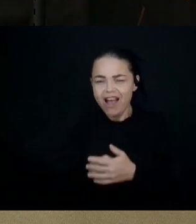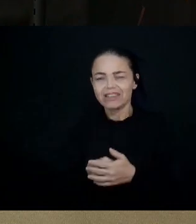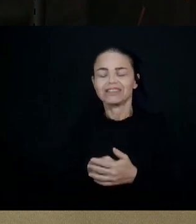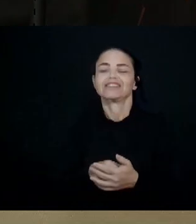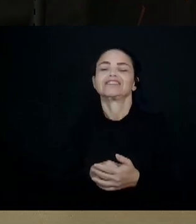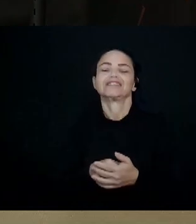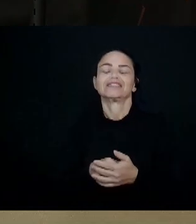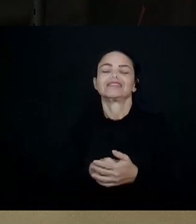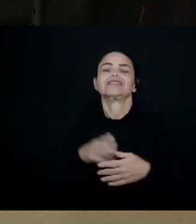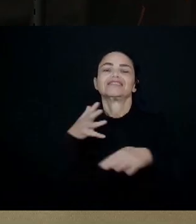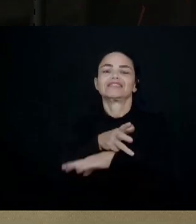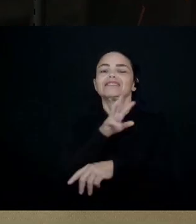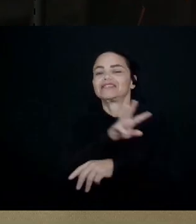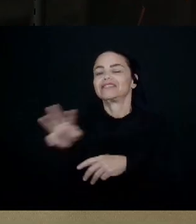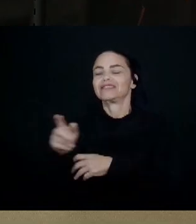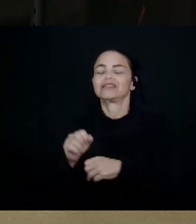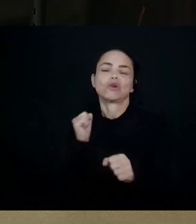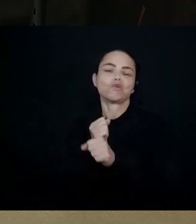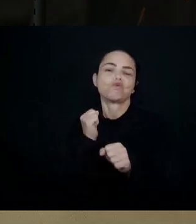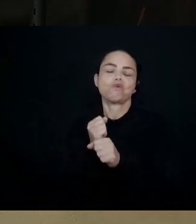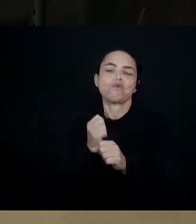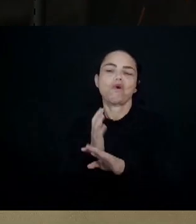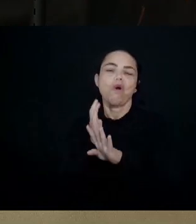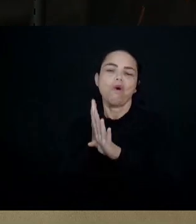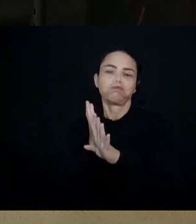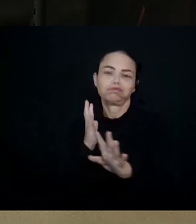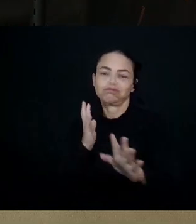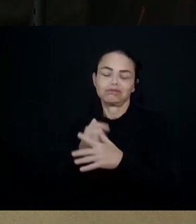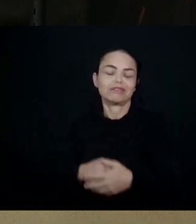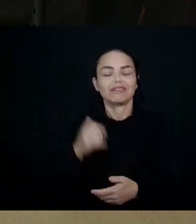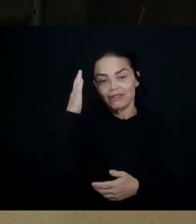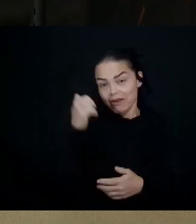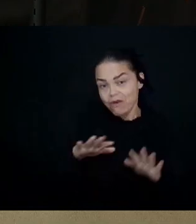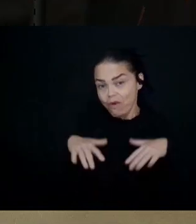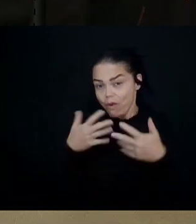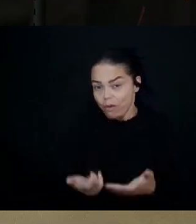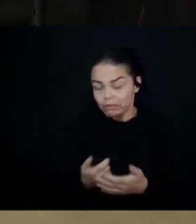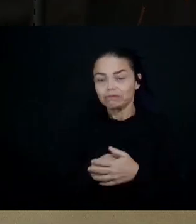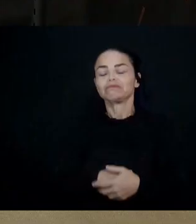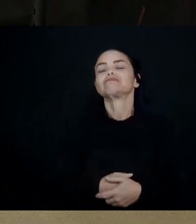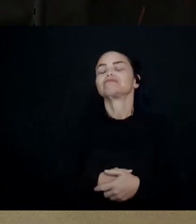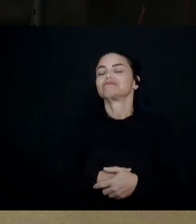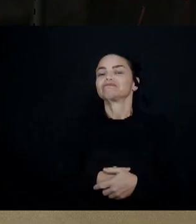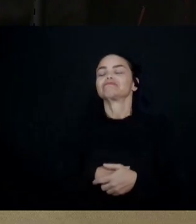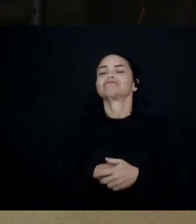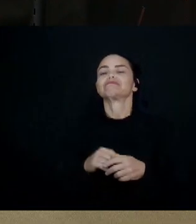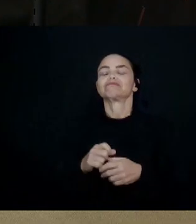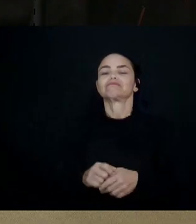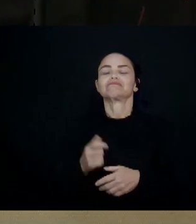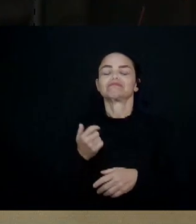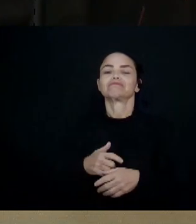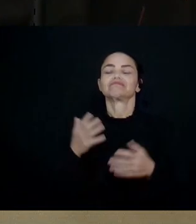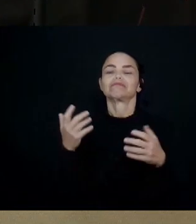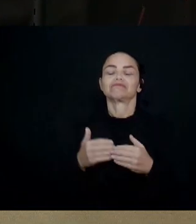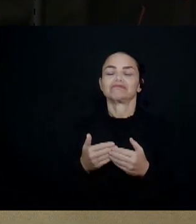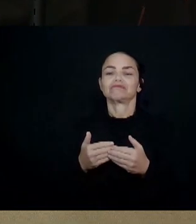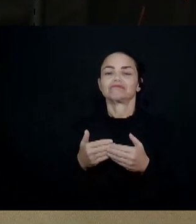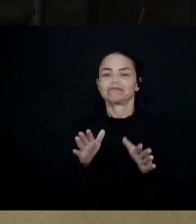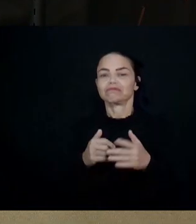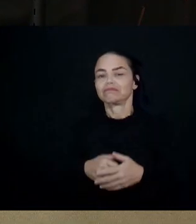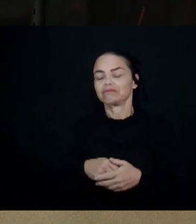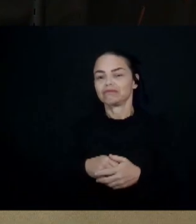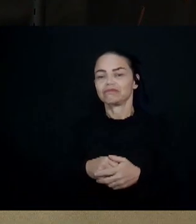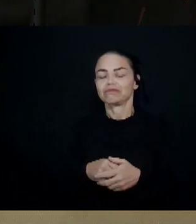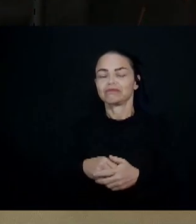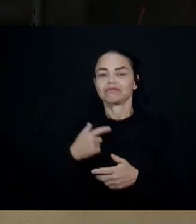fila de espera. Aí é para a gente poder saber quando que vai para o ar o aplicativo. E a partir disso,